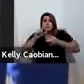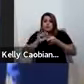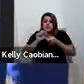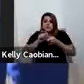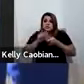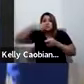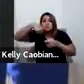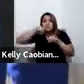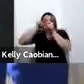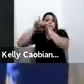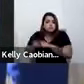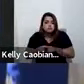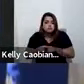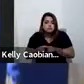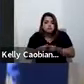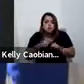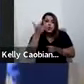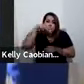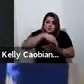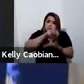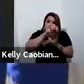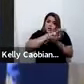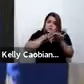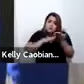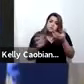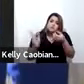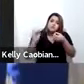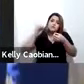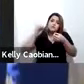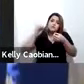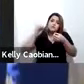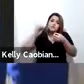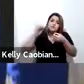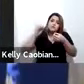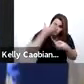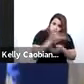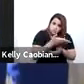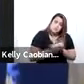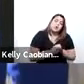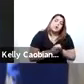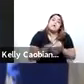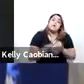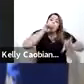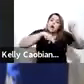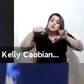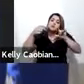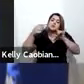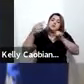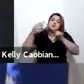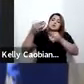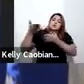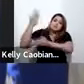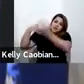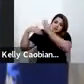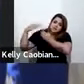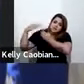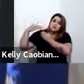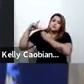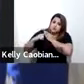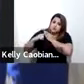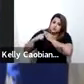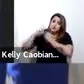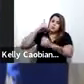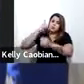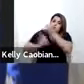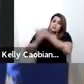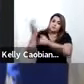aqui possam retomar ao mesmo nível que nós tínhamos pré-pandemia para os anos seguintes. Acho